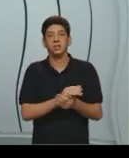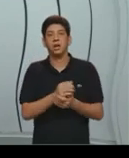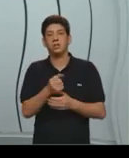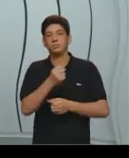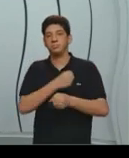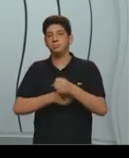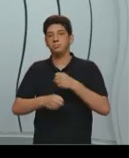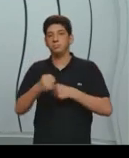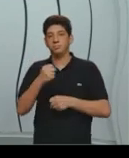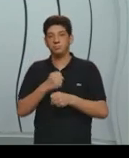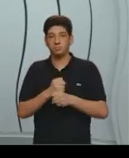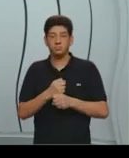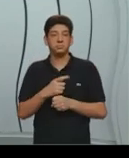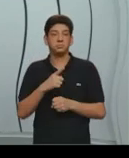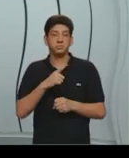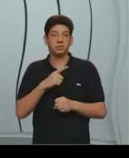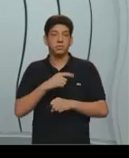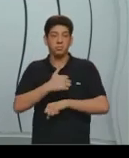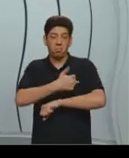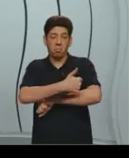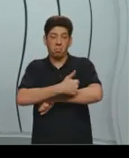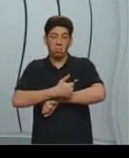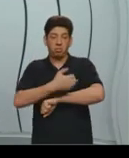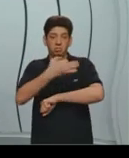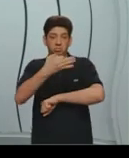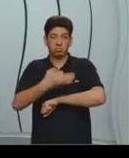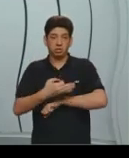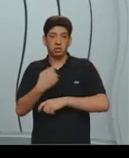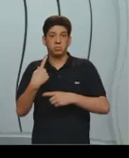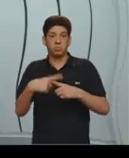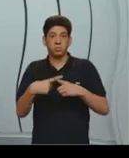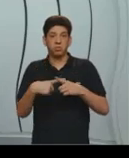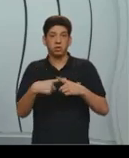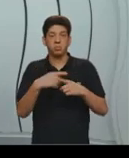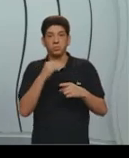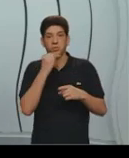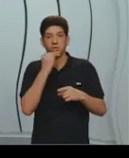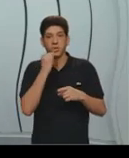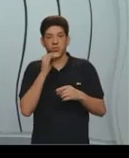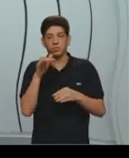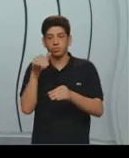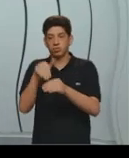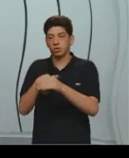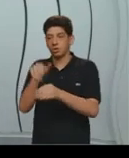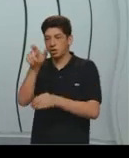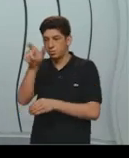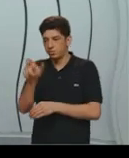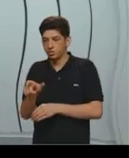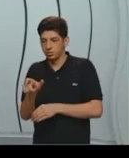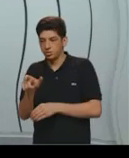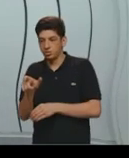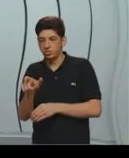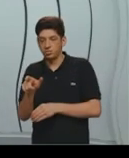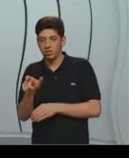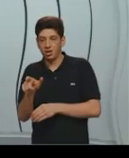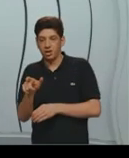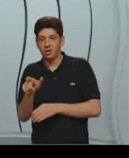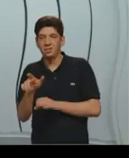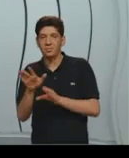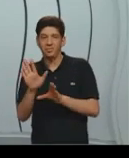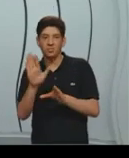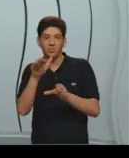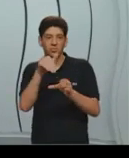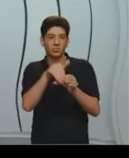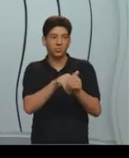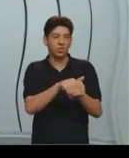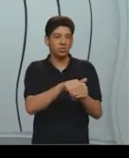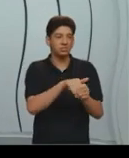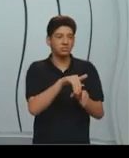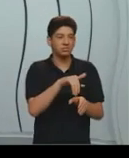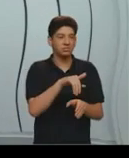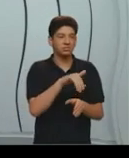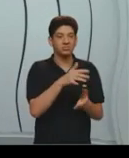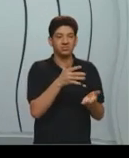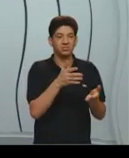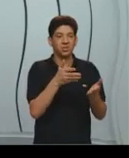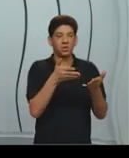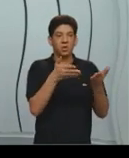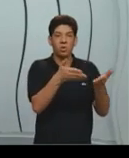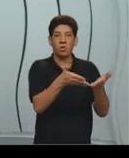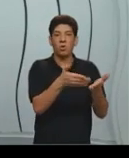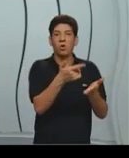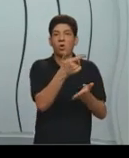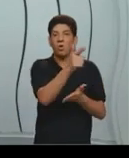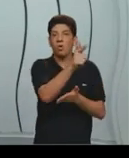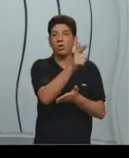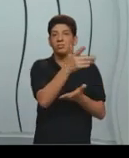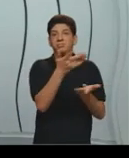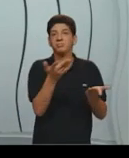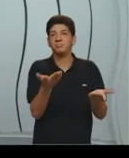antes ia para a coligação. Ou seja, eu votava no candidato X e o voto ia para Y. Então a gente vai ver o processo que é o seguinte, que é